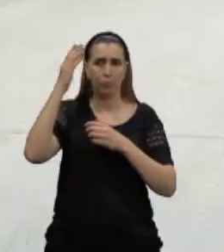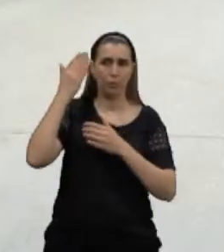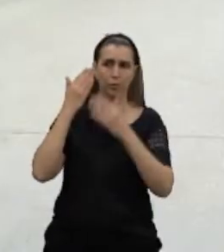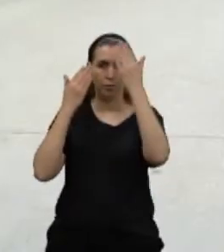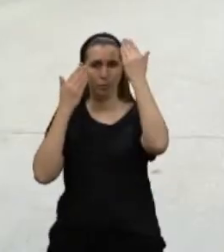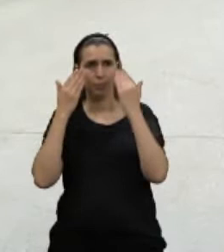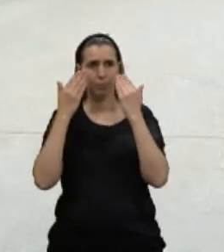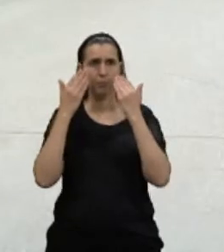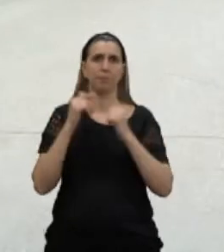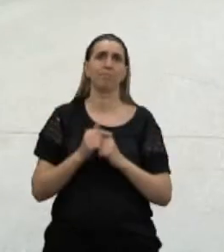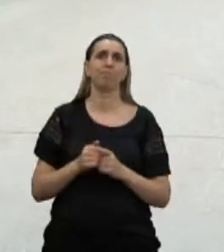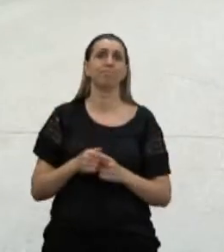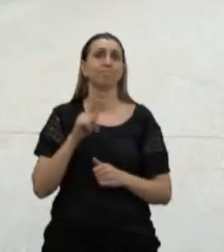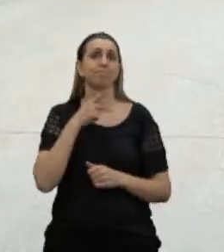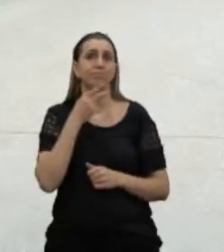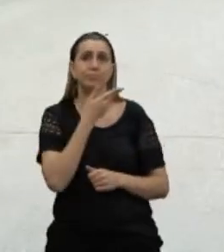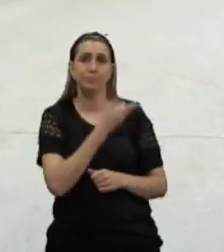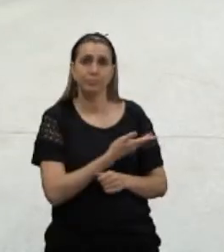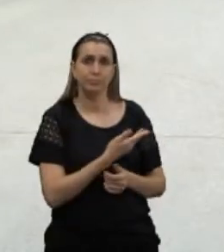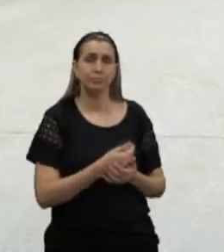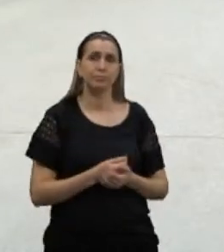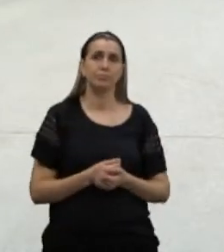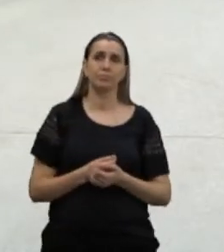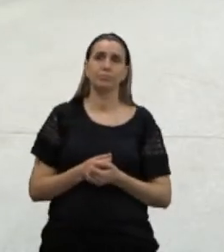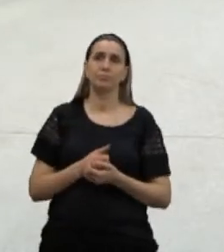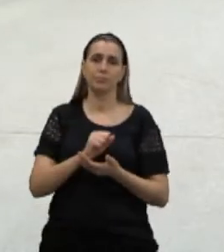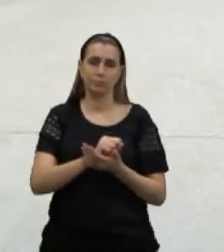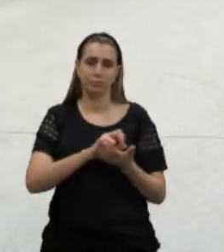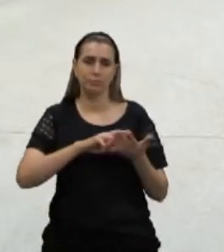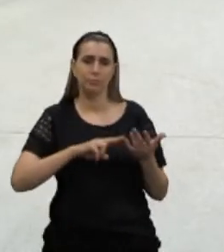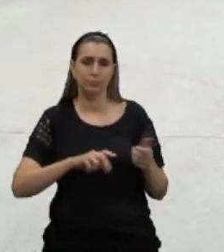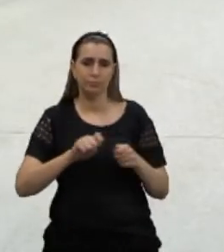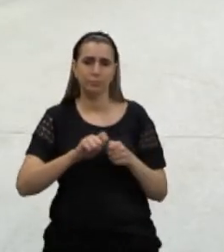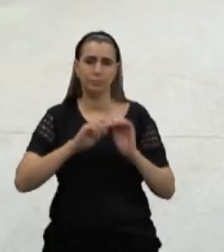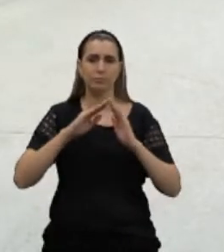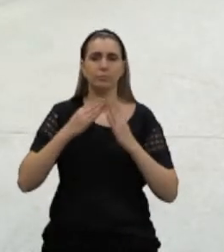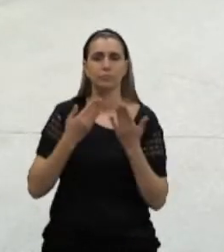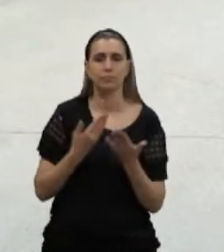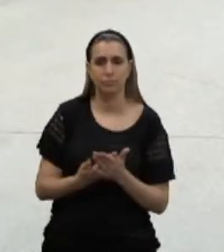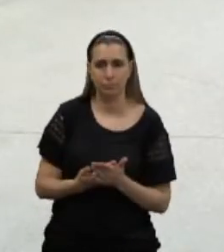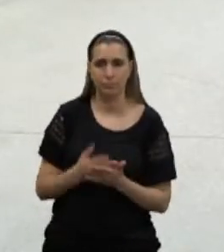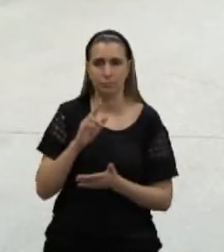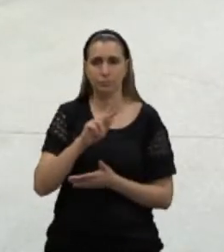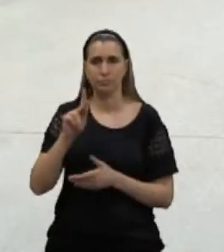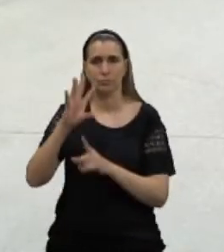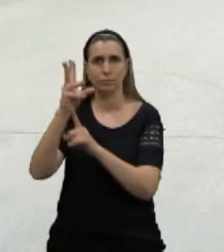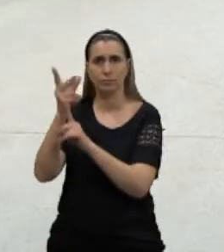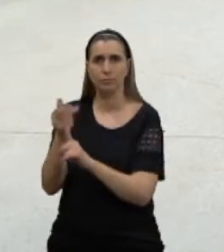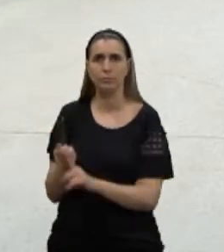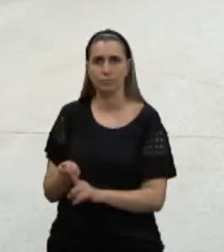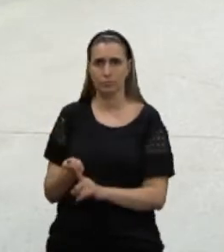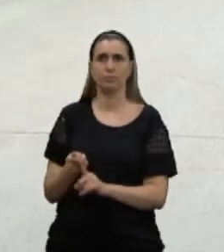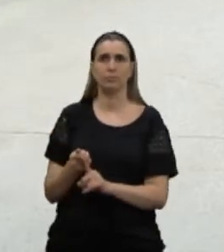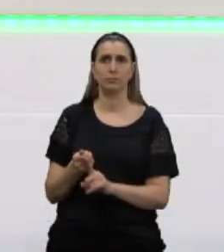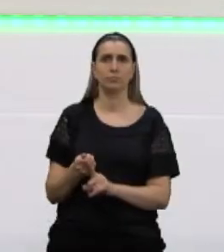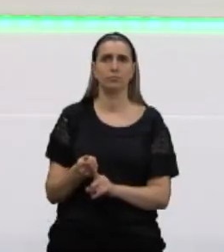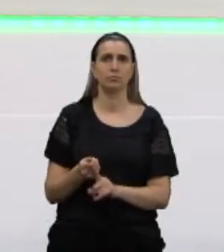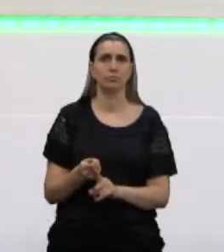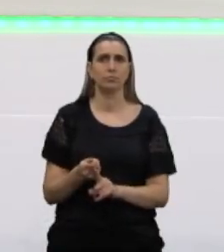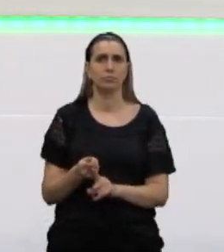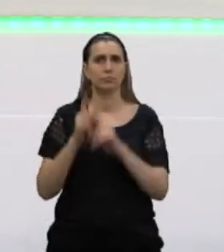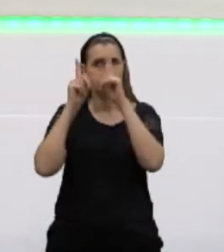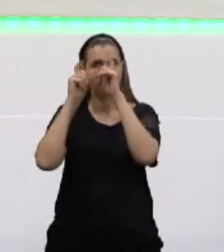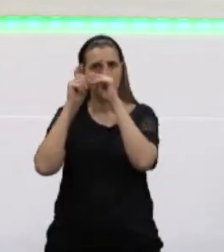lados. Isso que tu estás dizendo é uma atividade que a gente faz na escola com a prof de arte. Né? Então, a gente